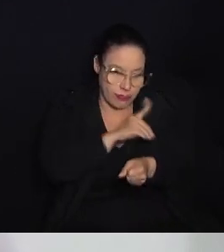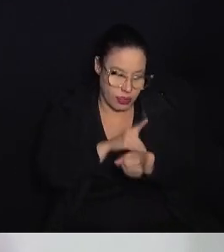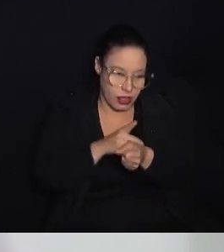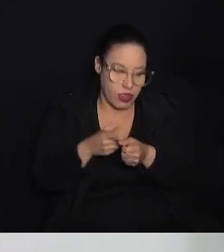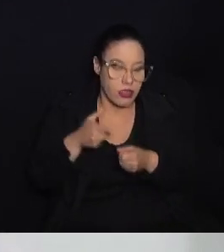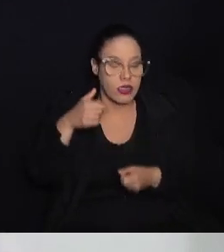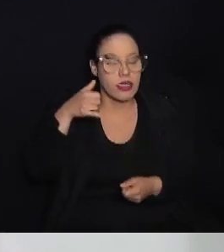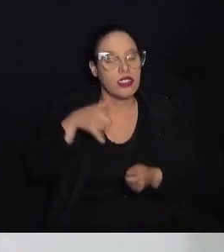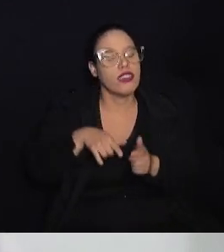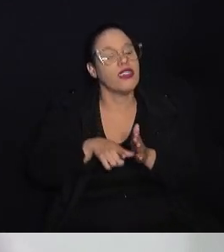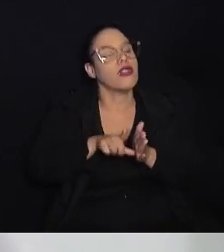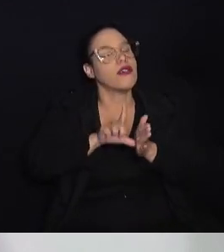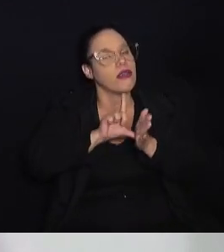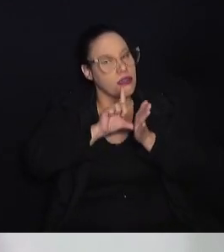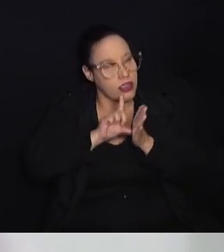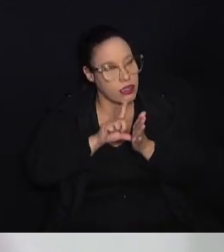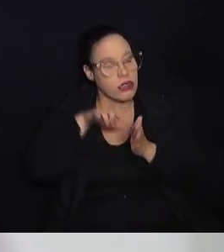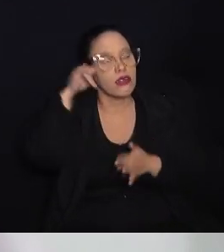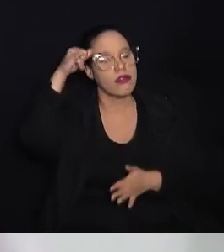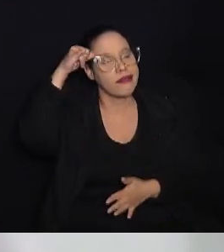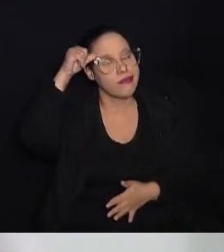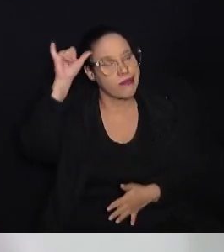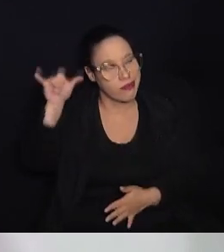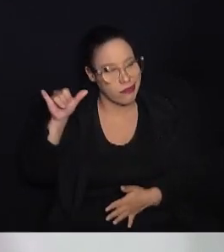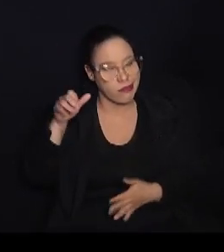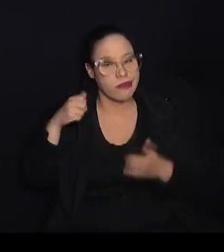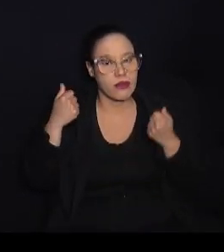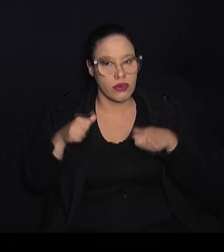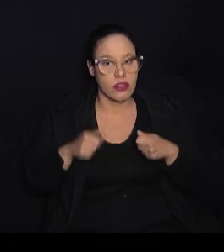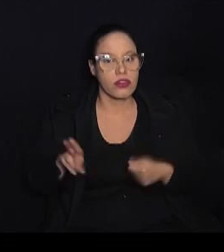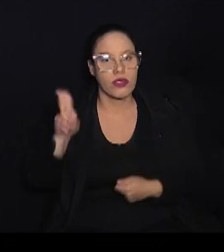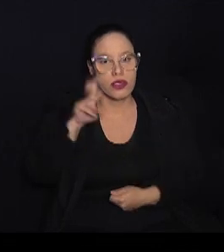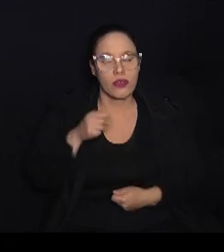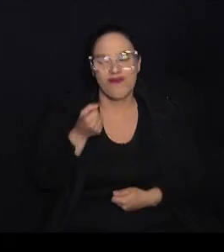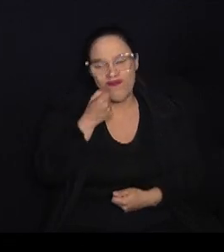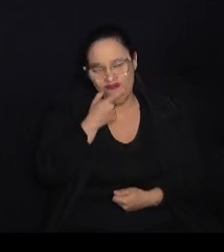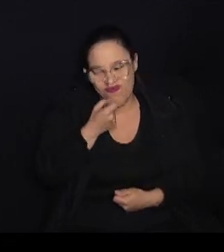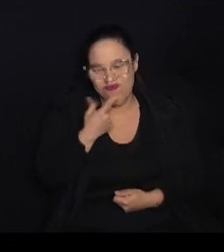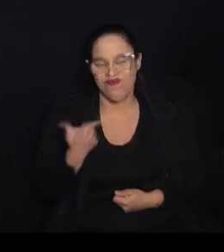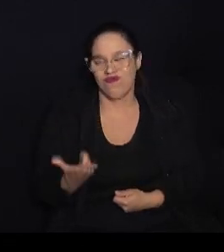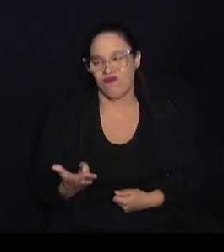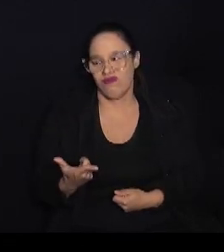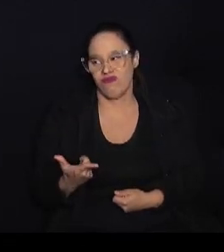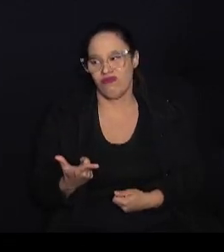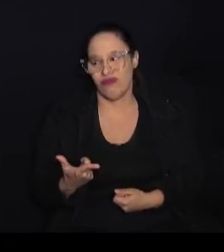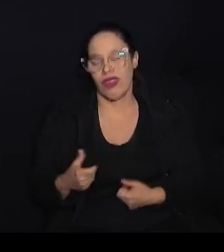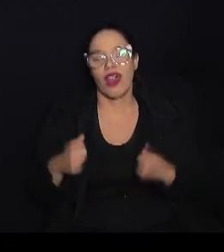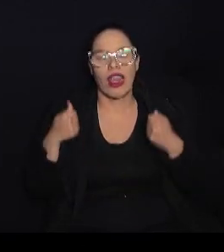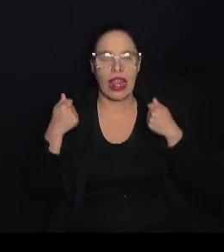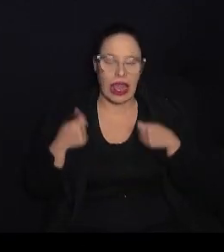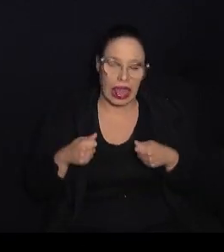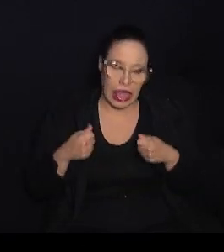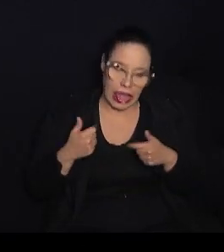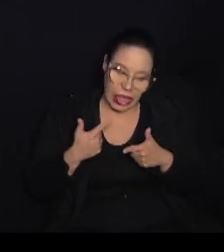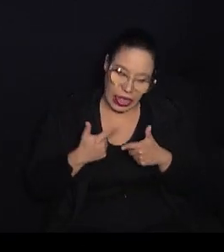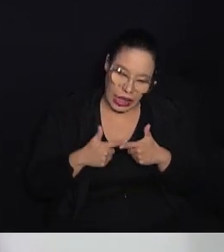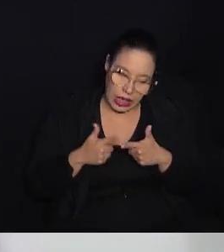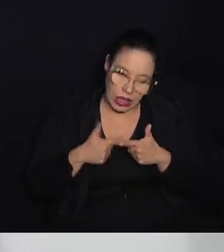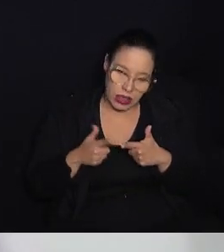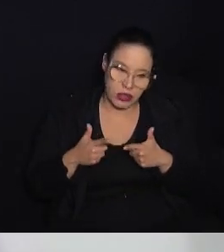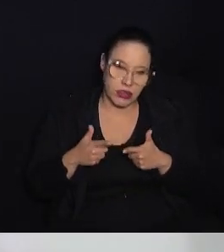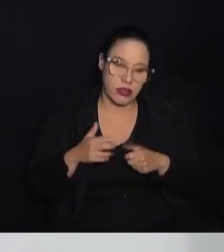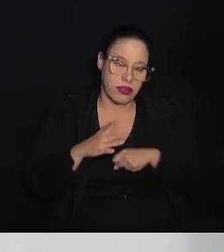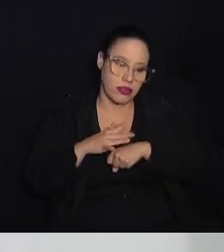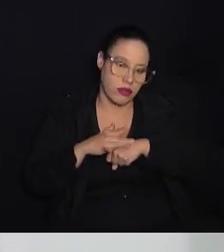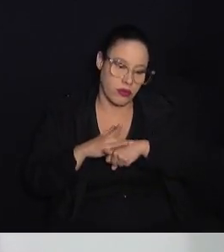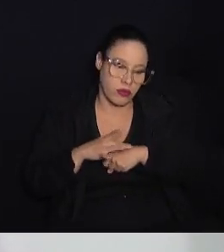mais precocemente, para a gente ter que evitar a necessidade de utilizar medicamentos, de ter complicações da doença.